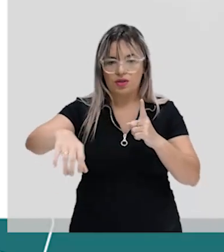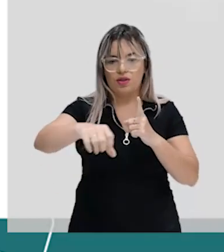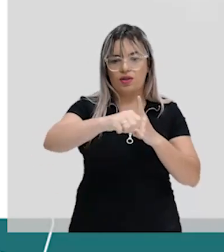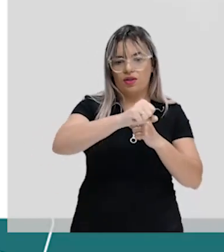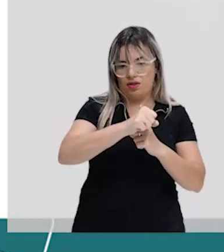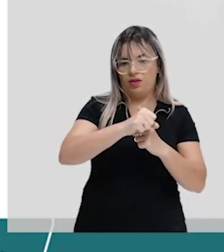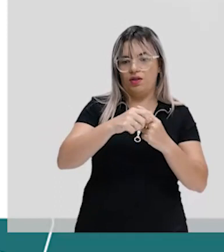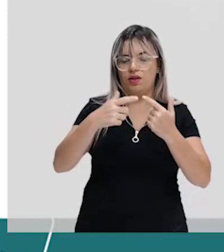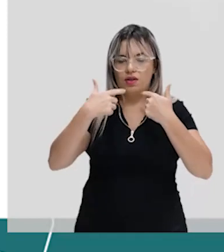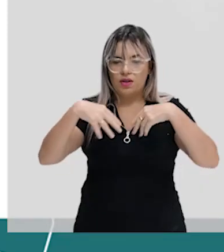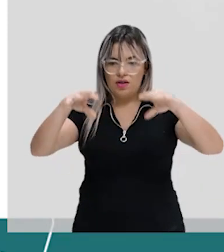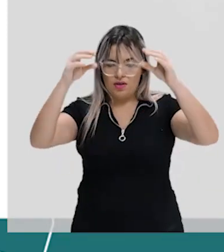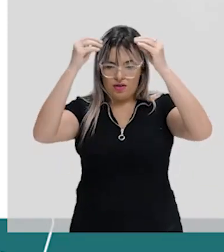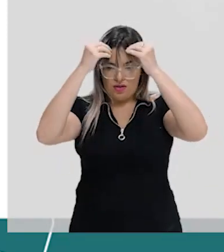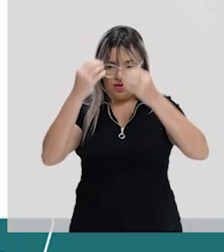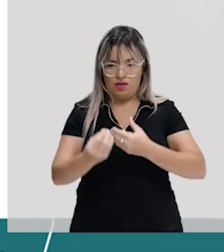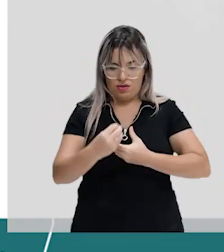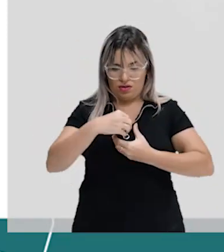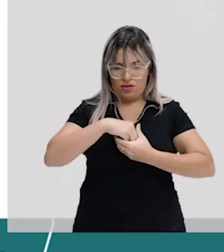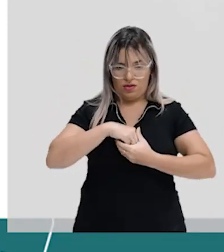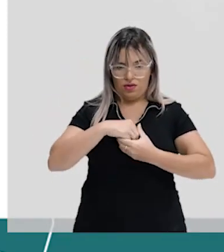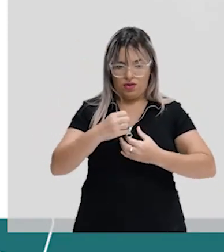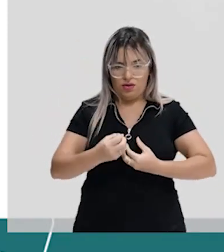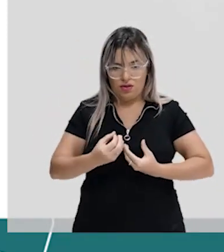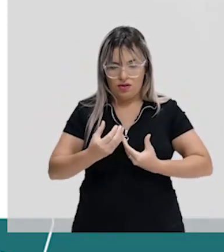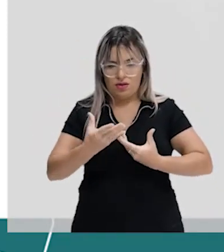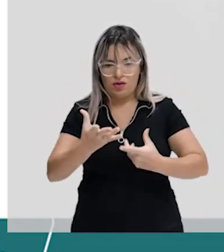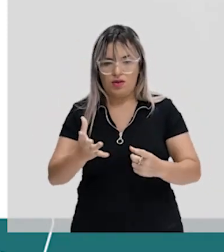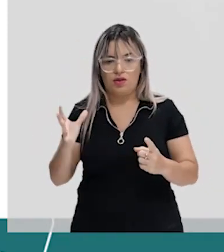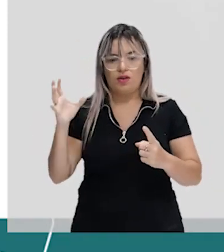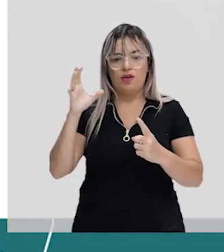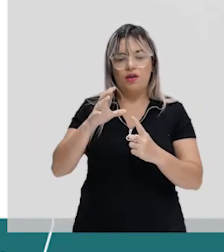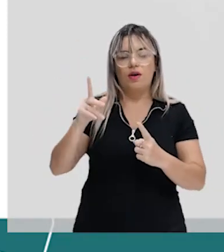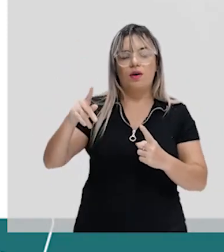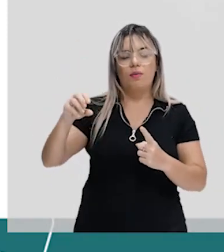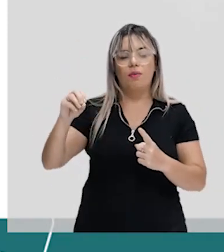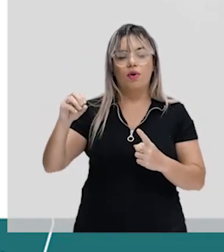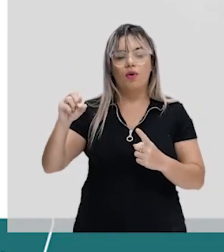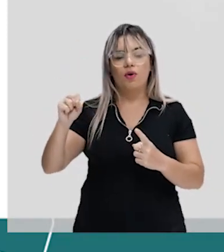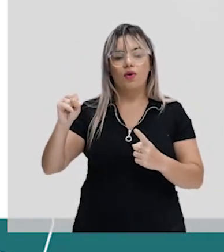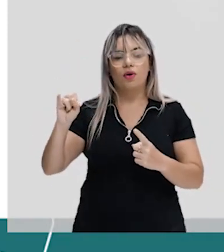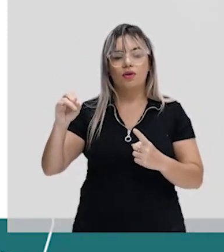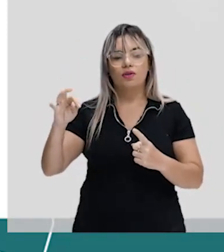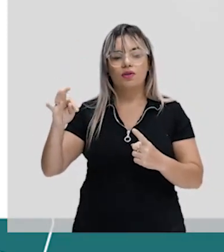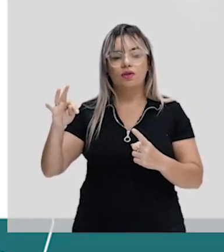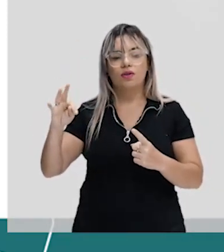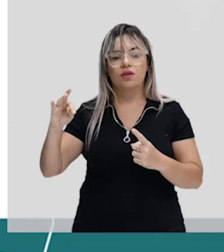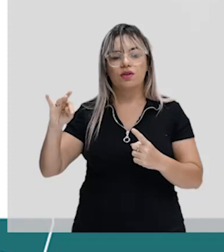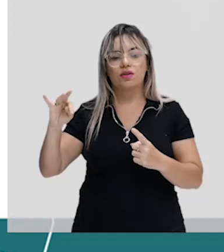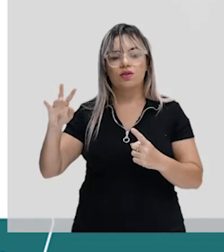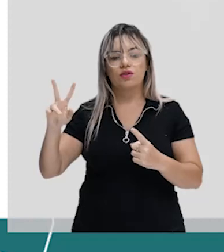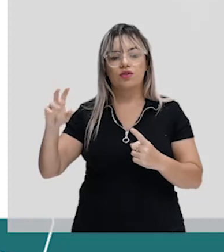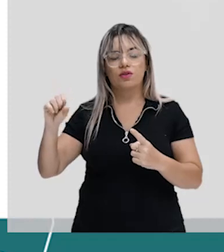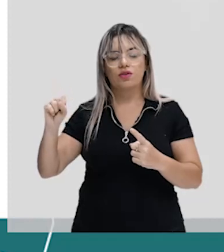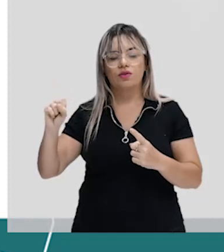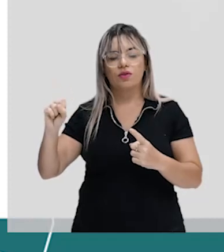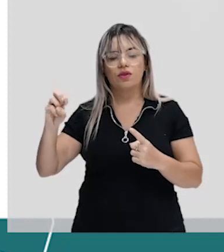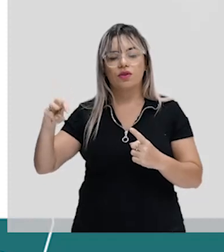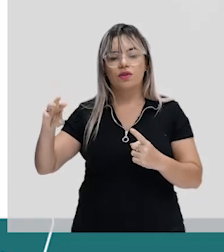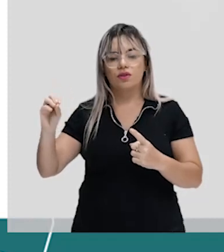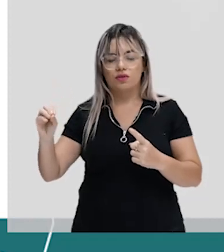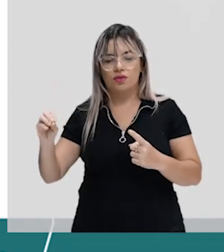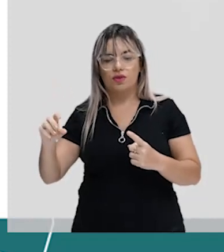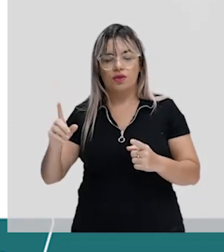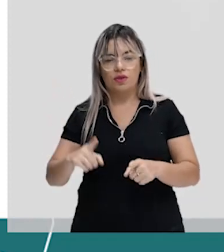era influenciada pelo positivismo de Augusto Comte e o cientificismo voltados para a estética e para a